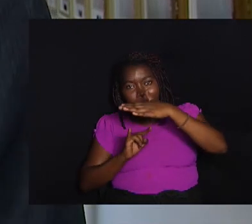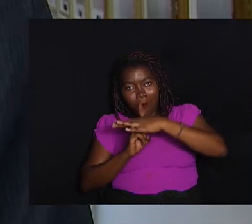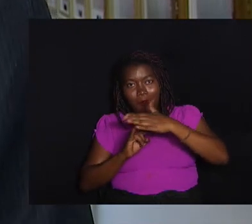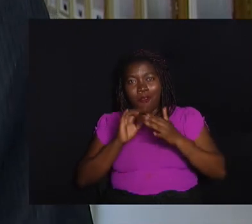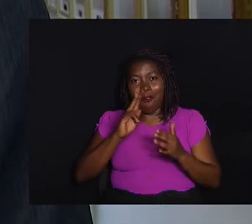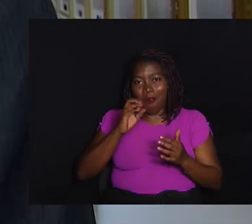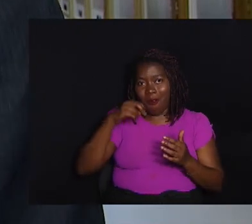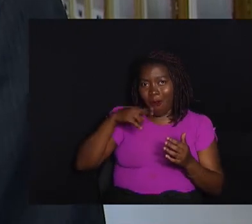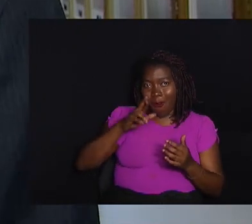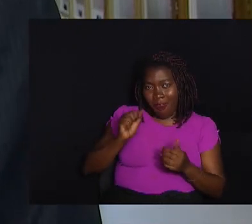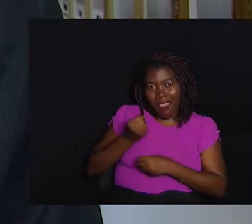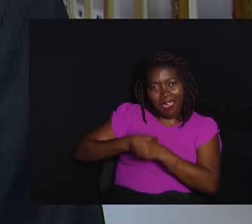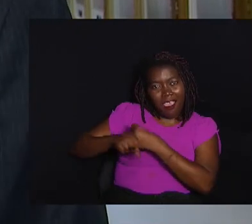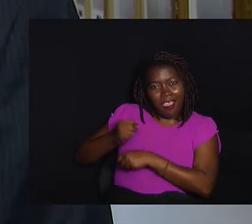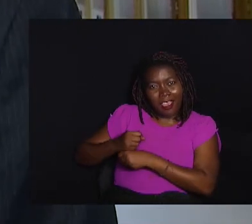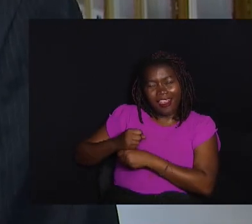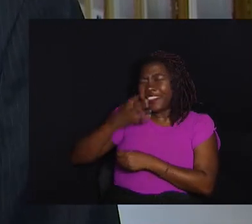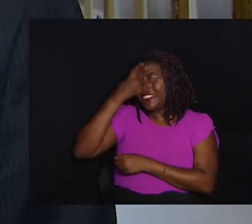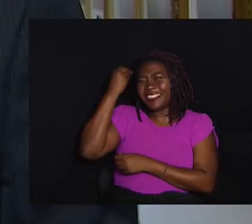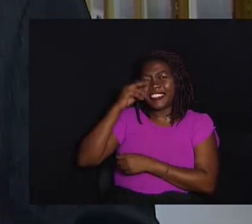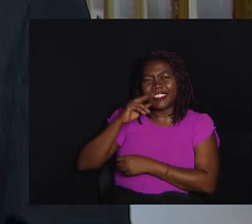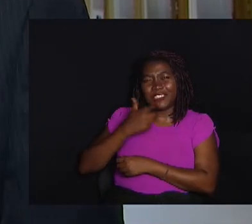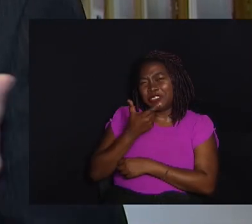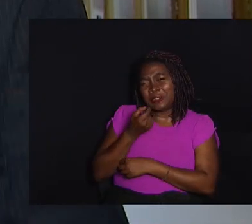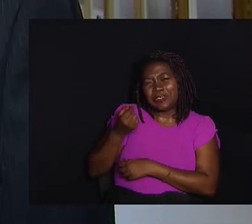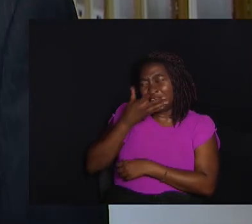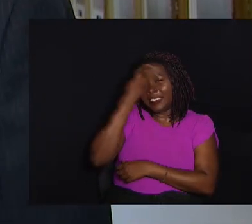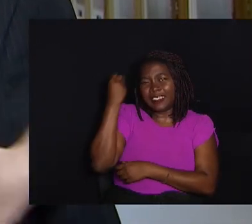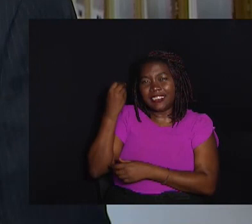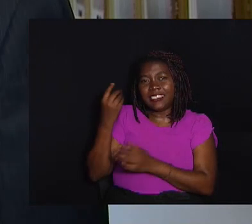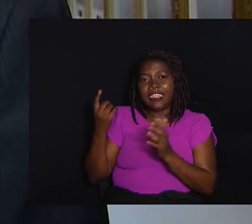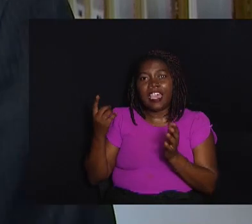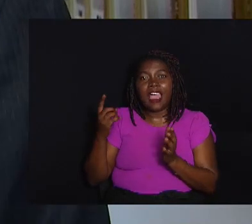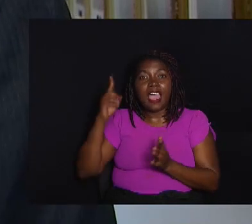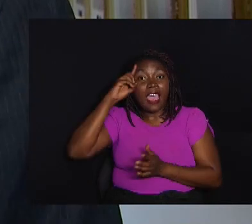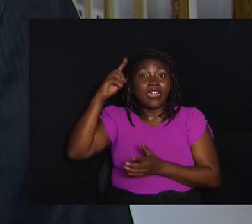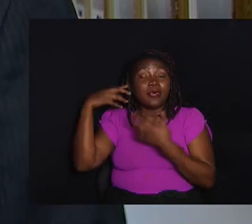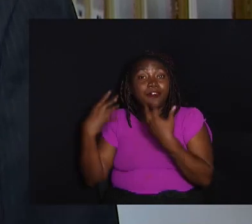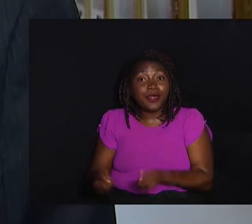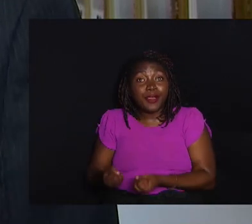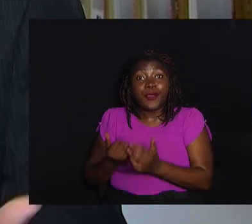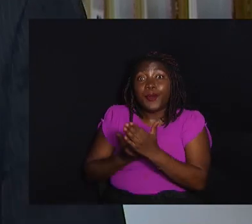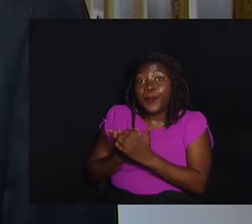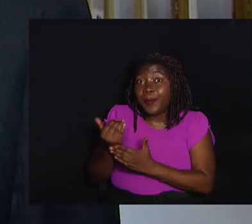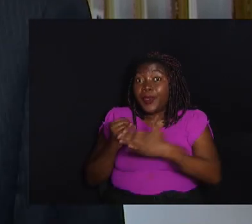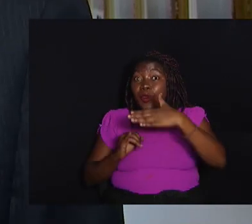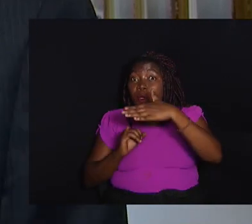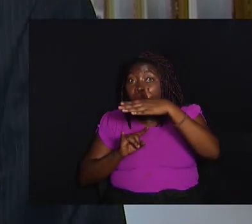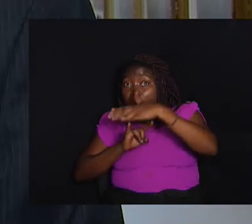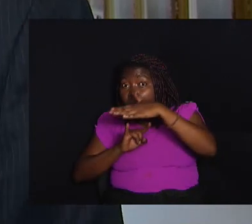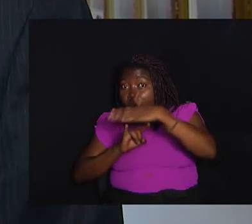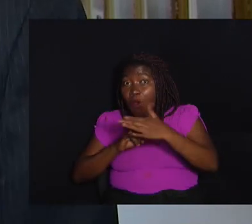2000 e... Código de Obras, esqueci a data da aprovação. A legislação vem desde a época do Código de Obras, da criação, e também